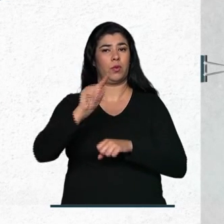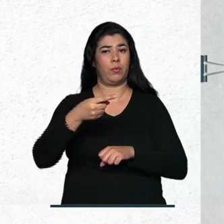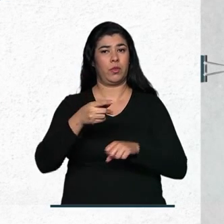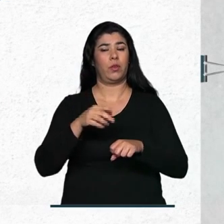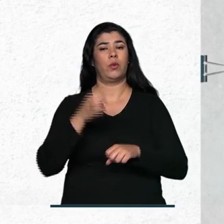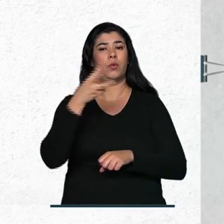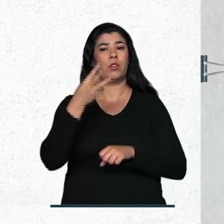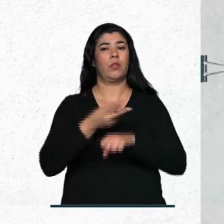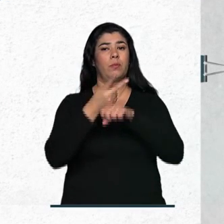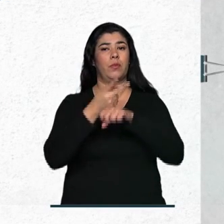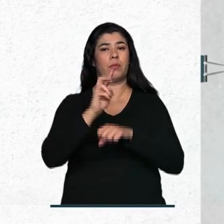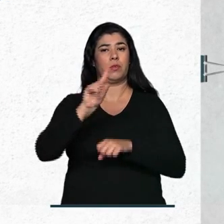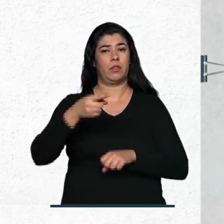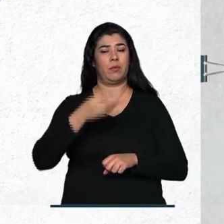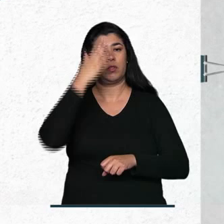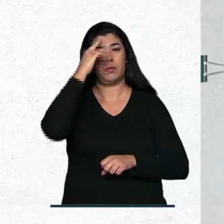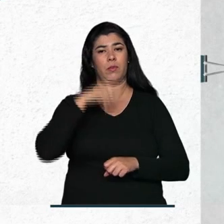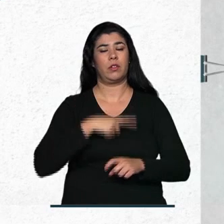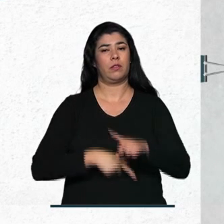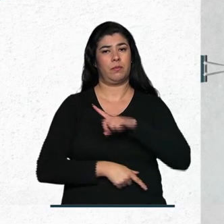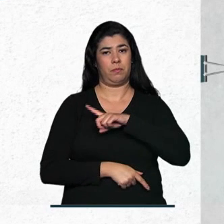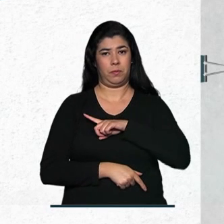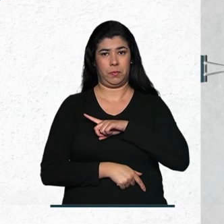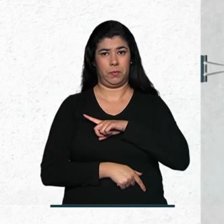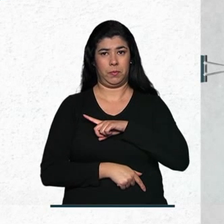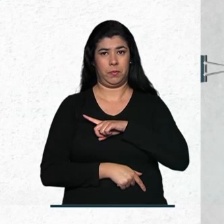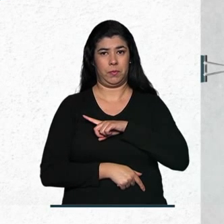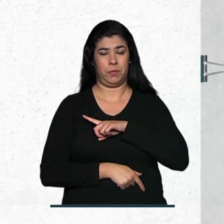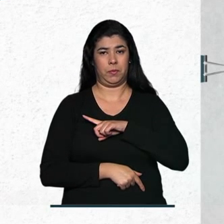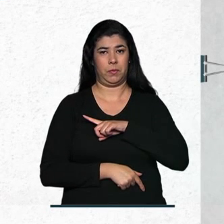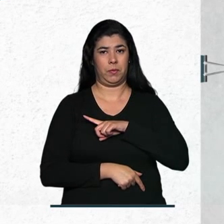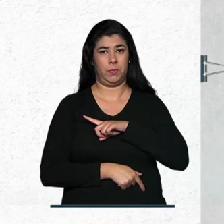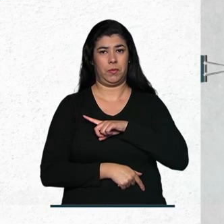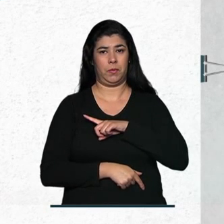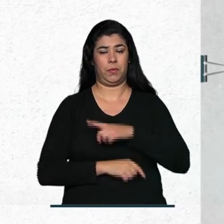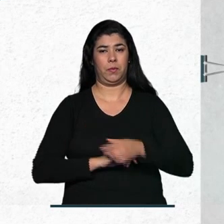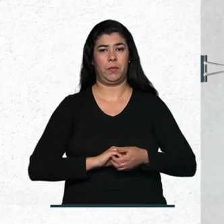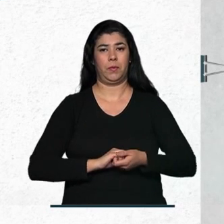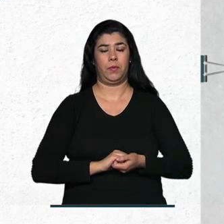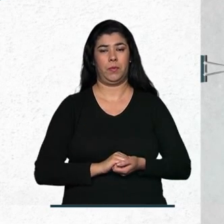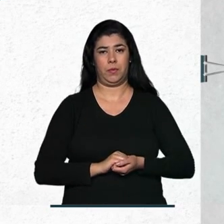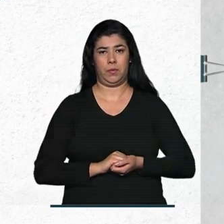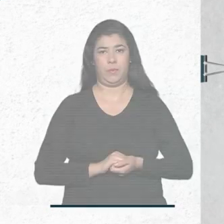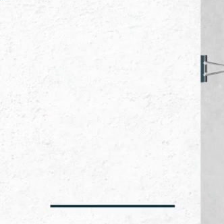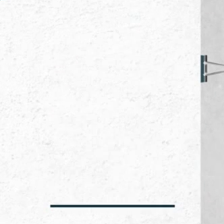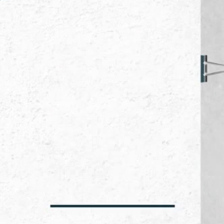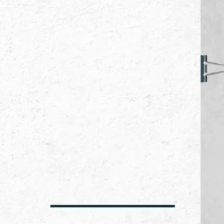terceiro de R$ 3.000. Saiba mais em justiça.gov.br.